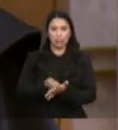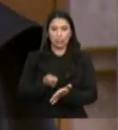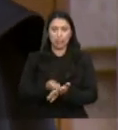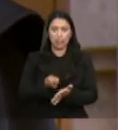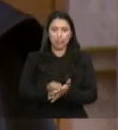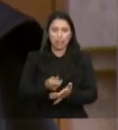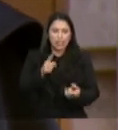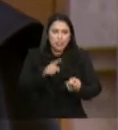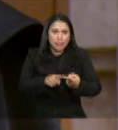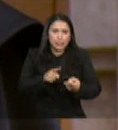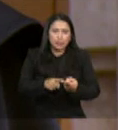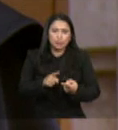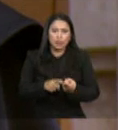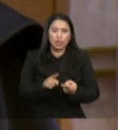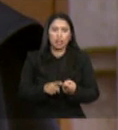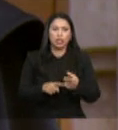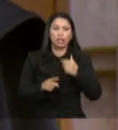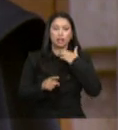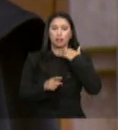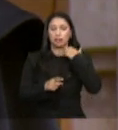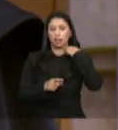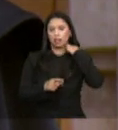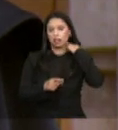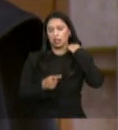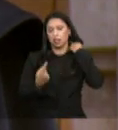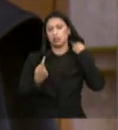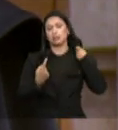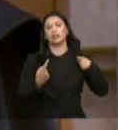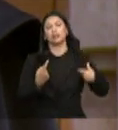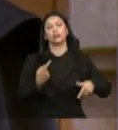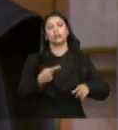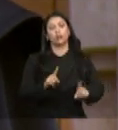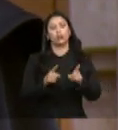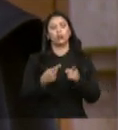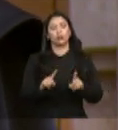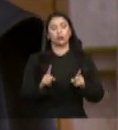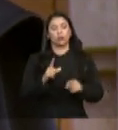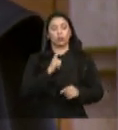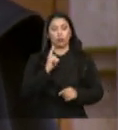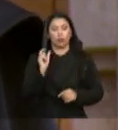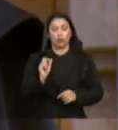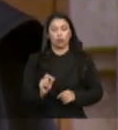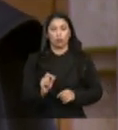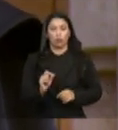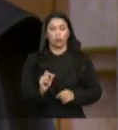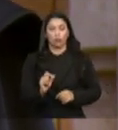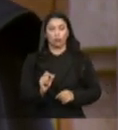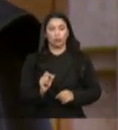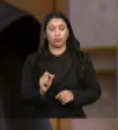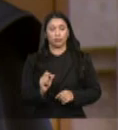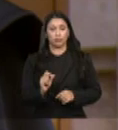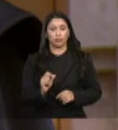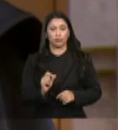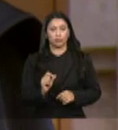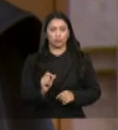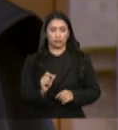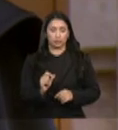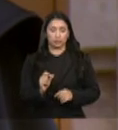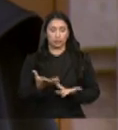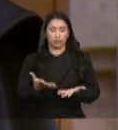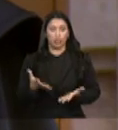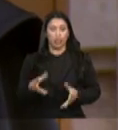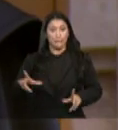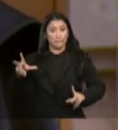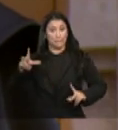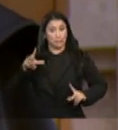e as ameaças mais ou menos manifestas contra a sua atuação independente expõe por ocasião de sua posse